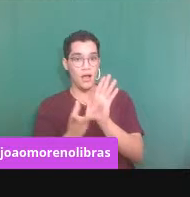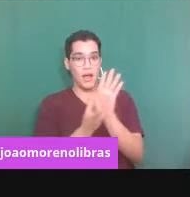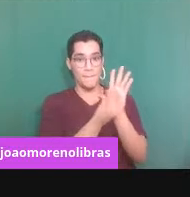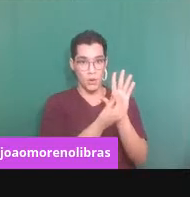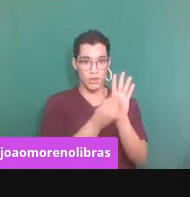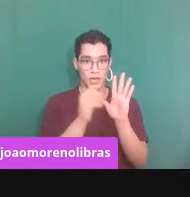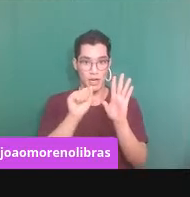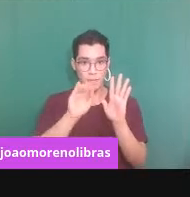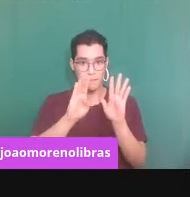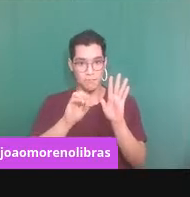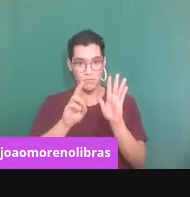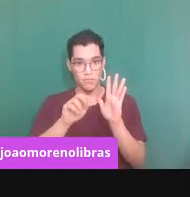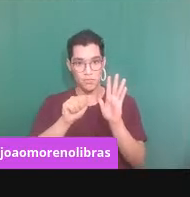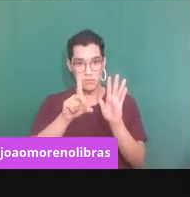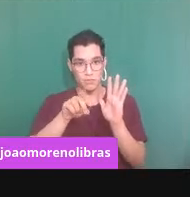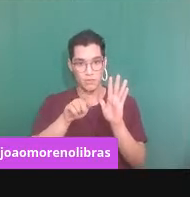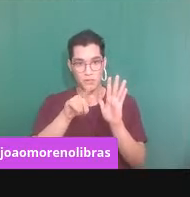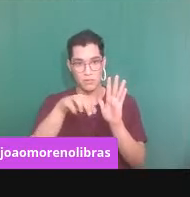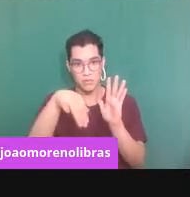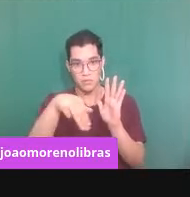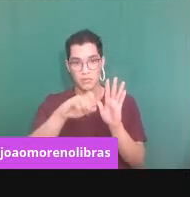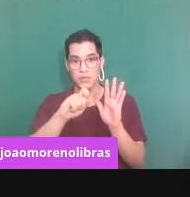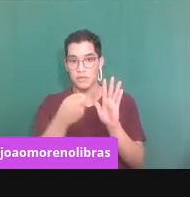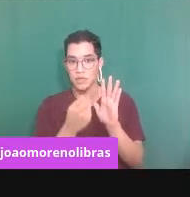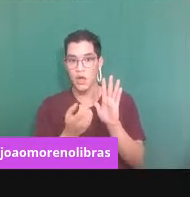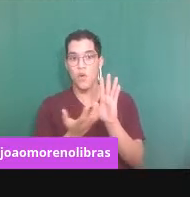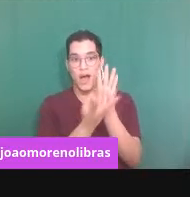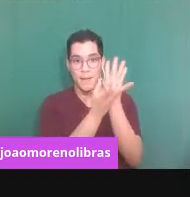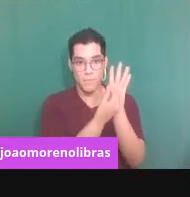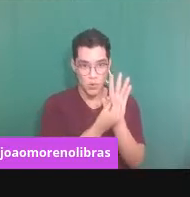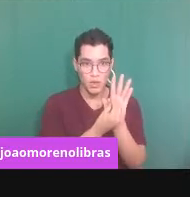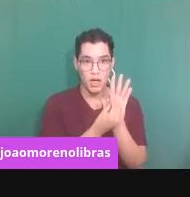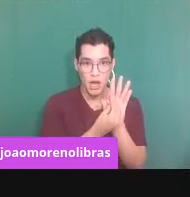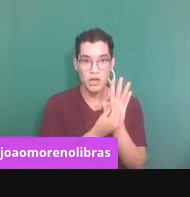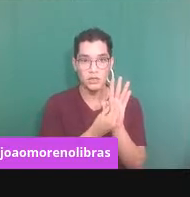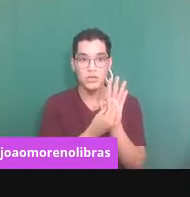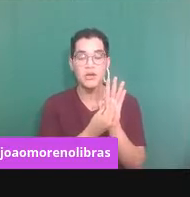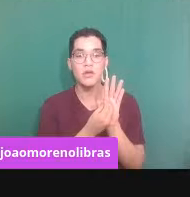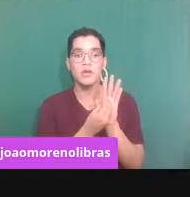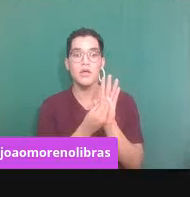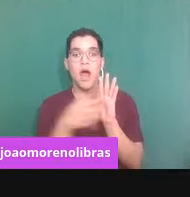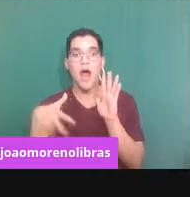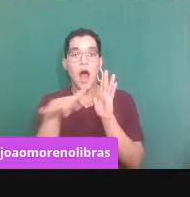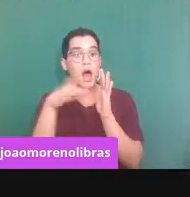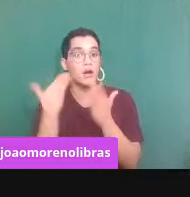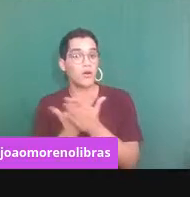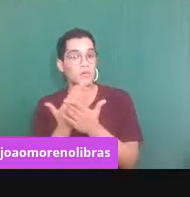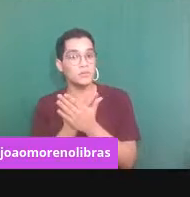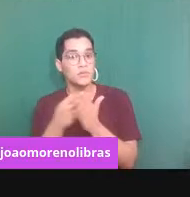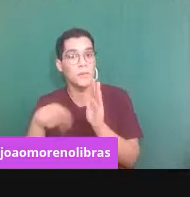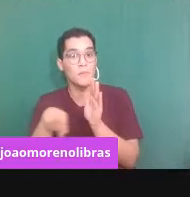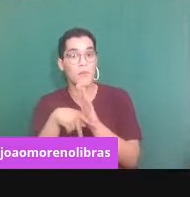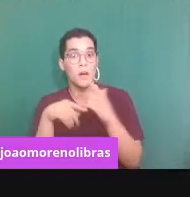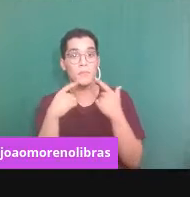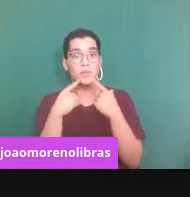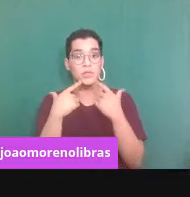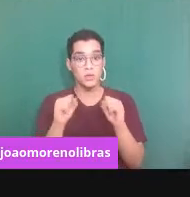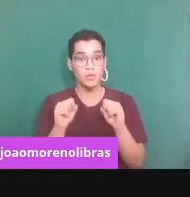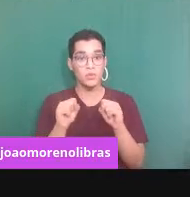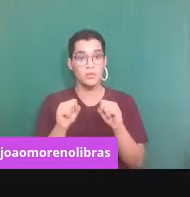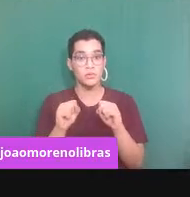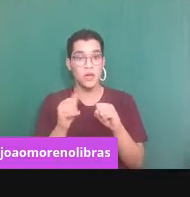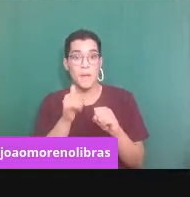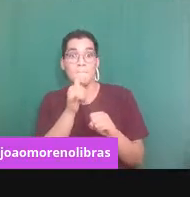análise textual dos discursos, né? Na visão de Adam, 2011, no que diz respeito a um dos níveis de análise,